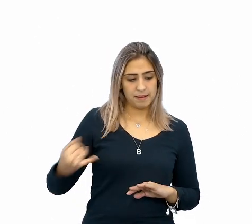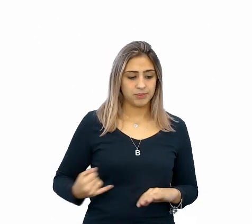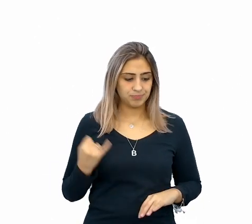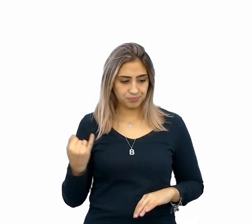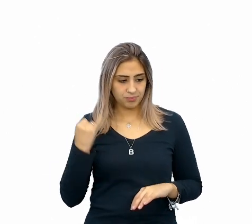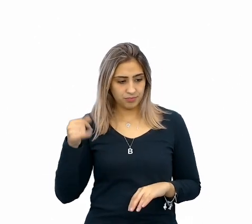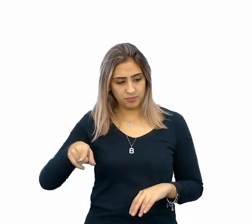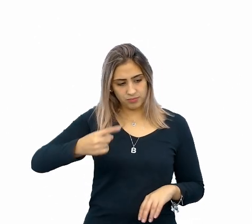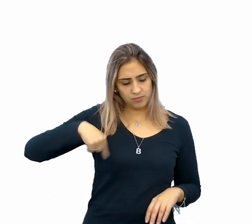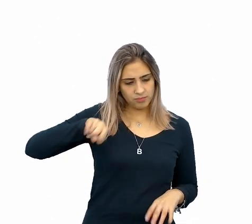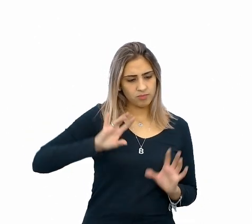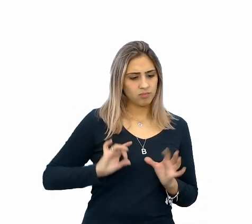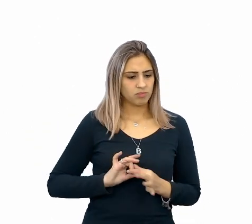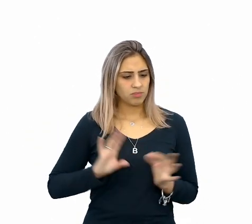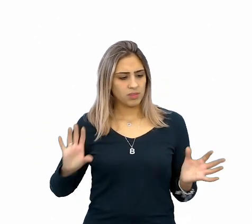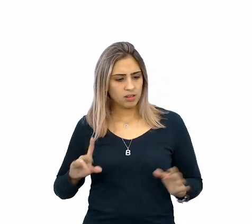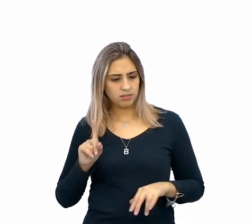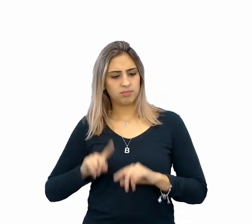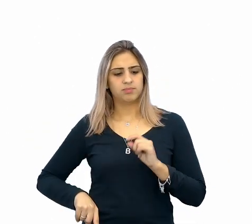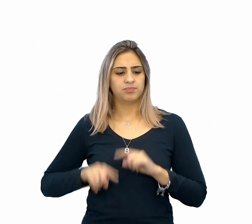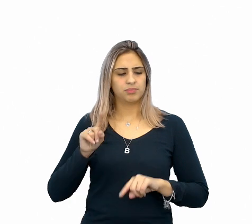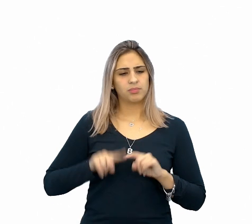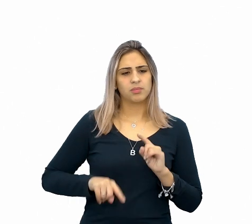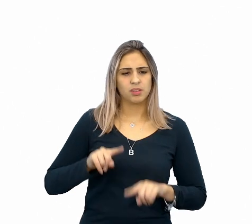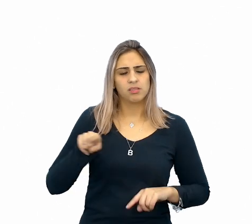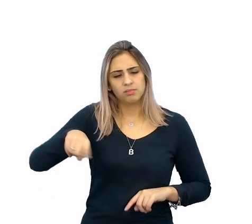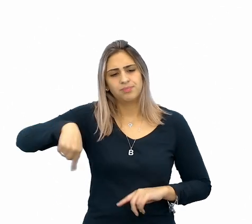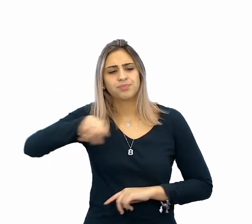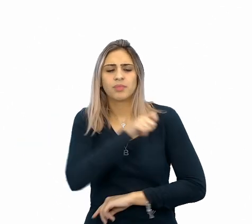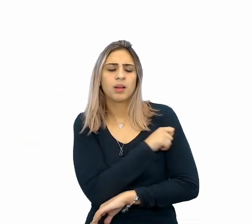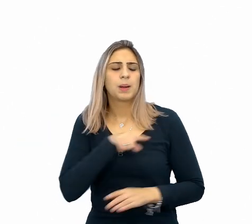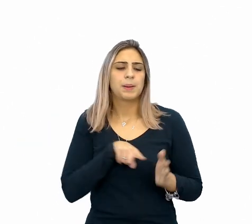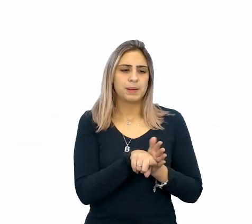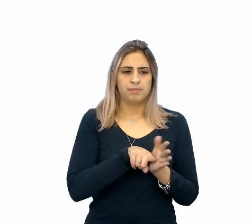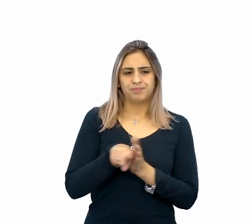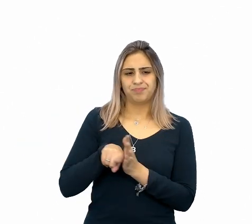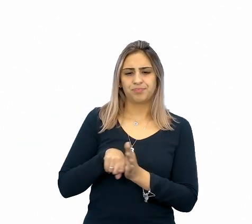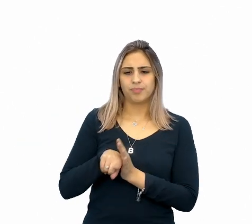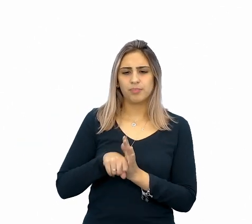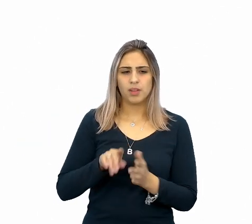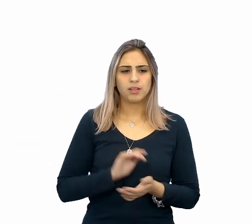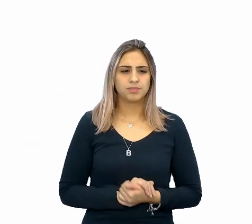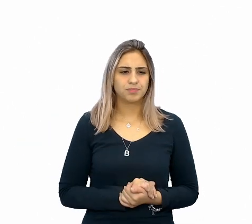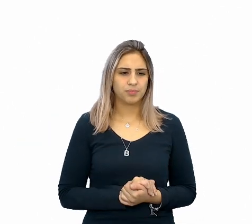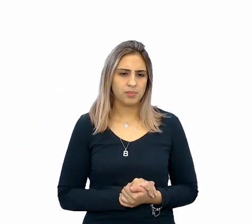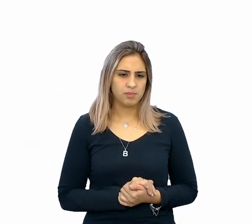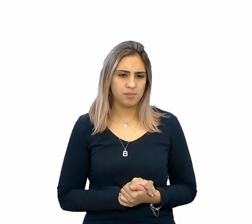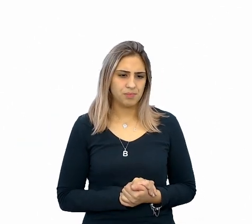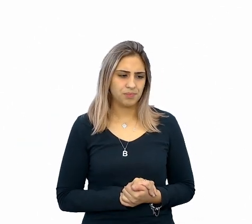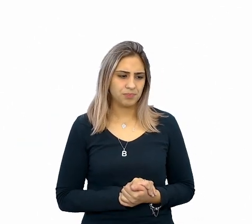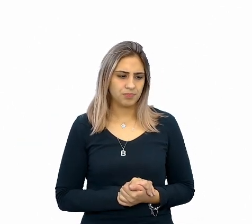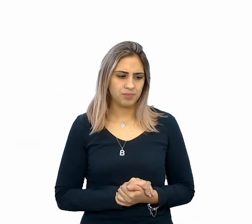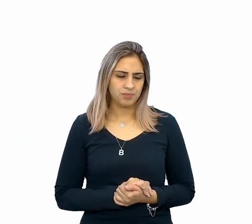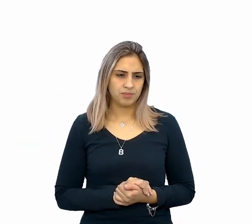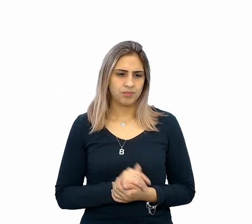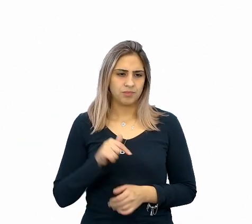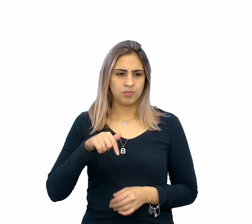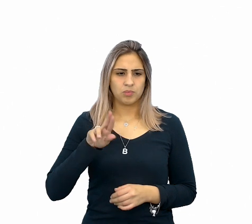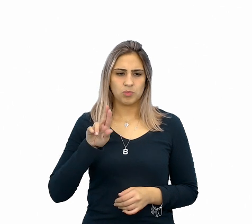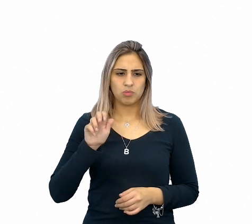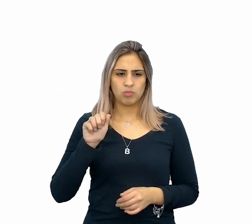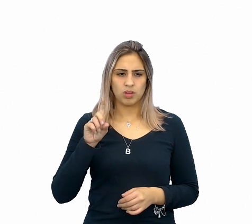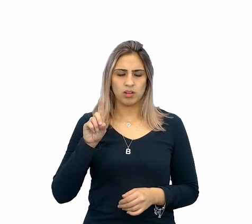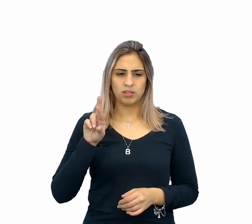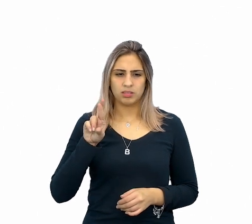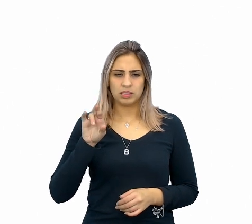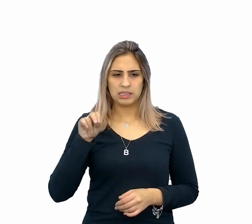importante vocês disponibilizem os materiais para os estudantes pesquisarem as quadrinhas e cantigas do Brasil. Então, o